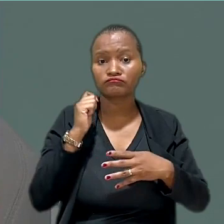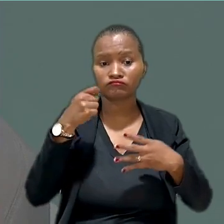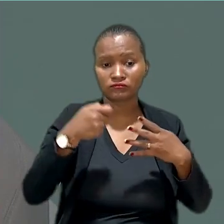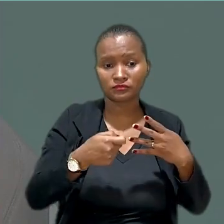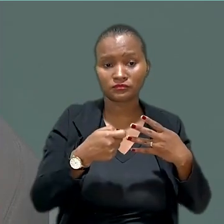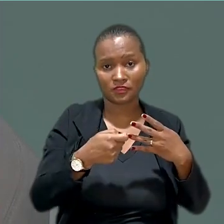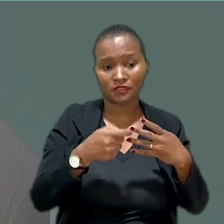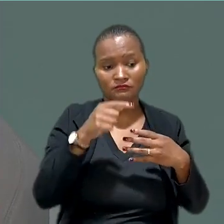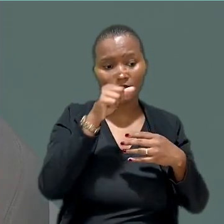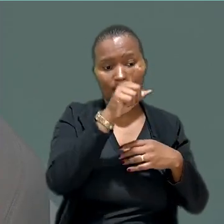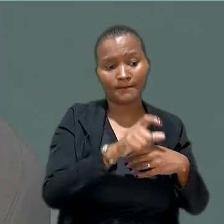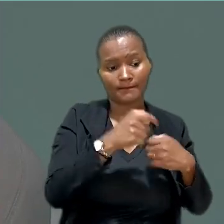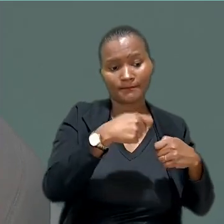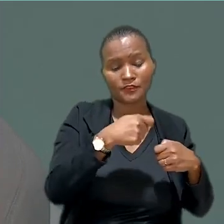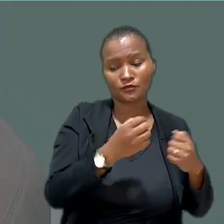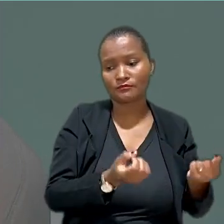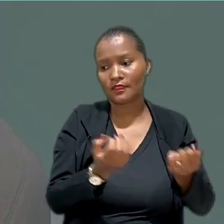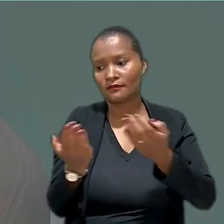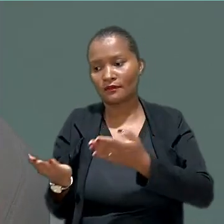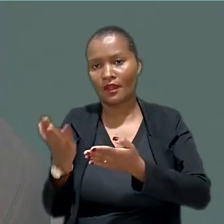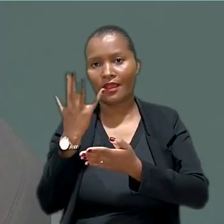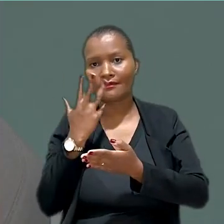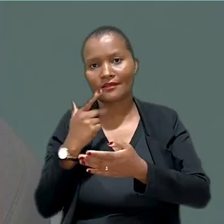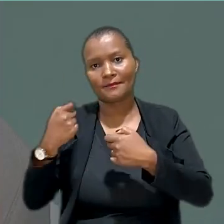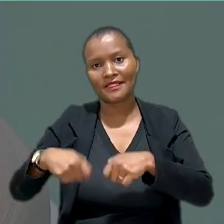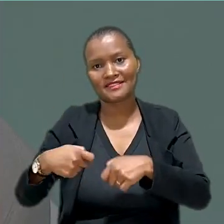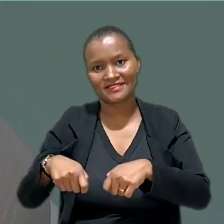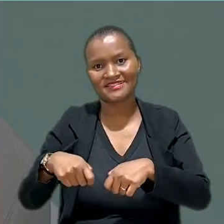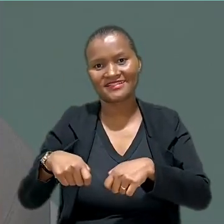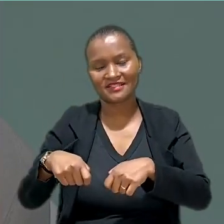integrar a criança a quem de direito. Então, nós tivéssemos